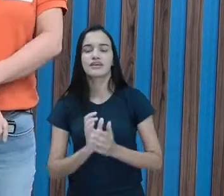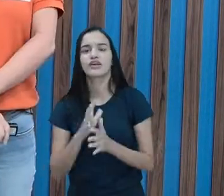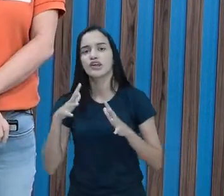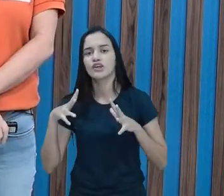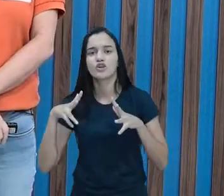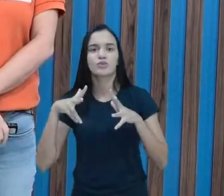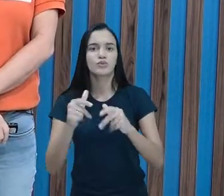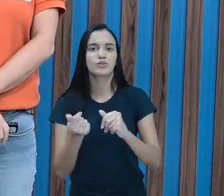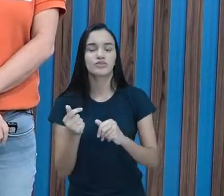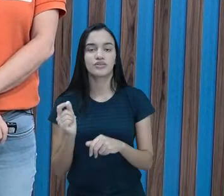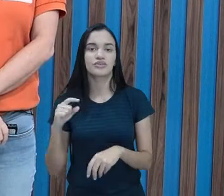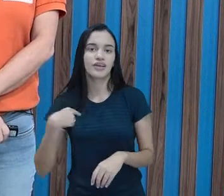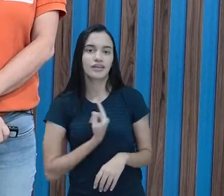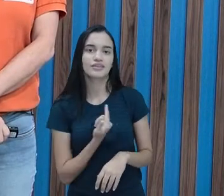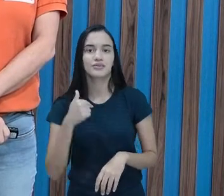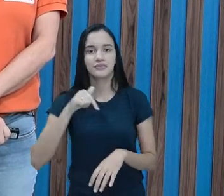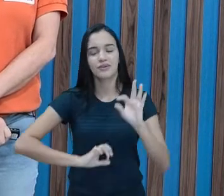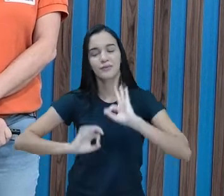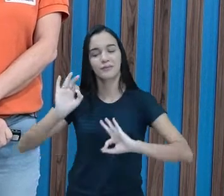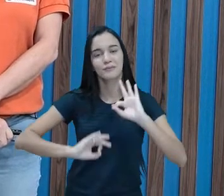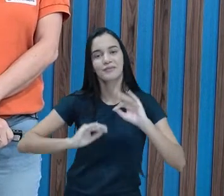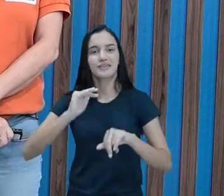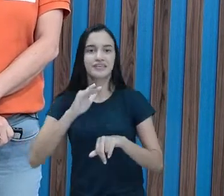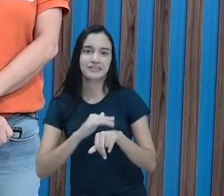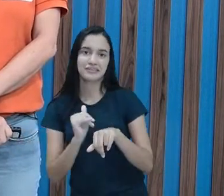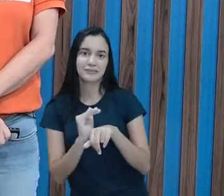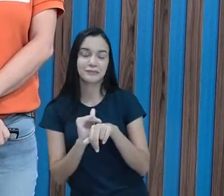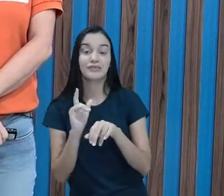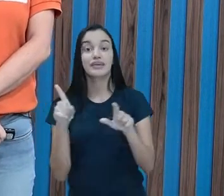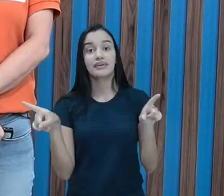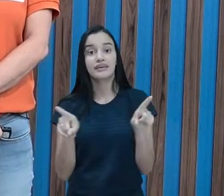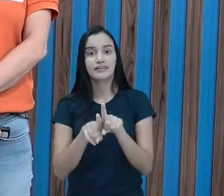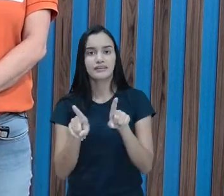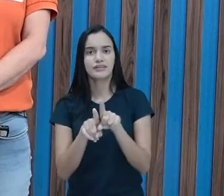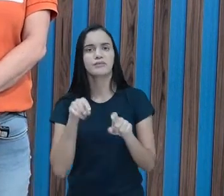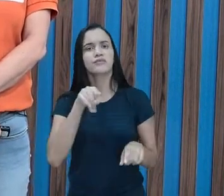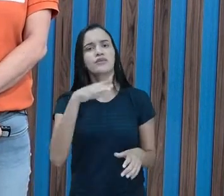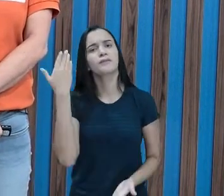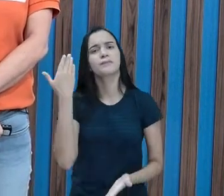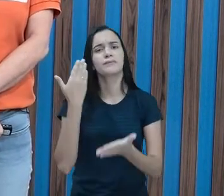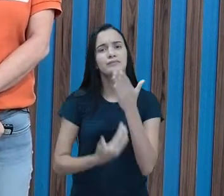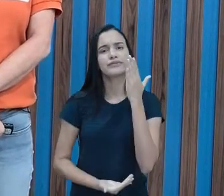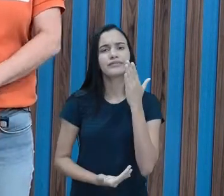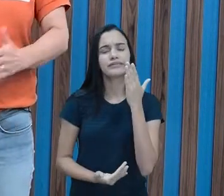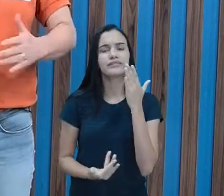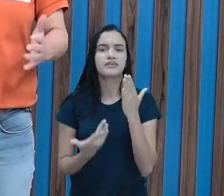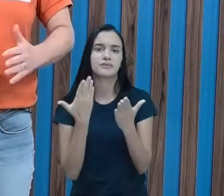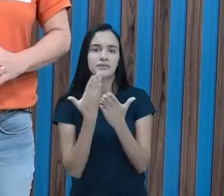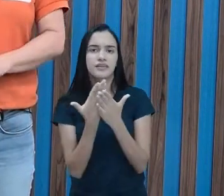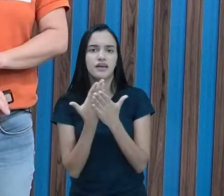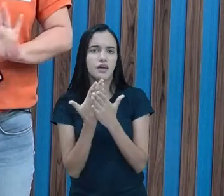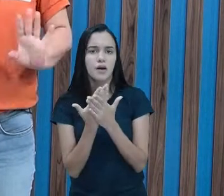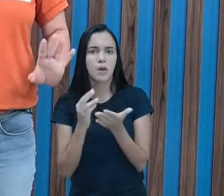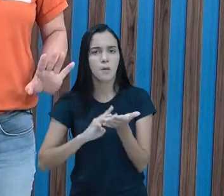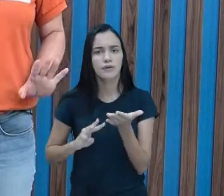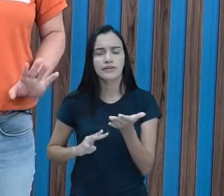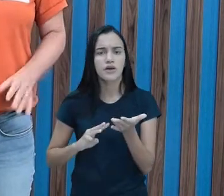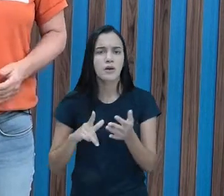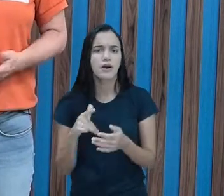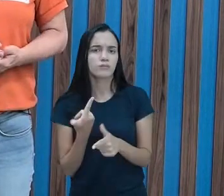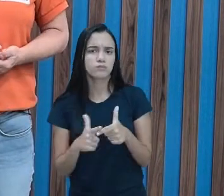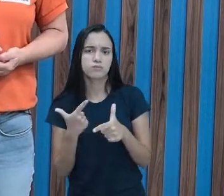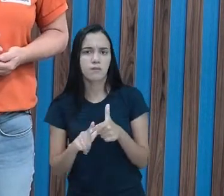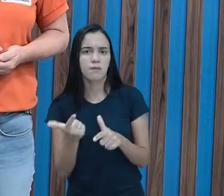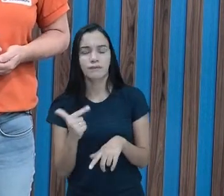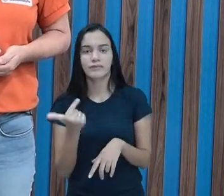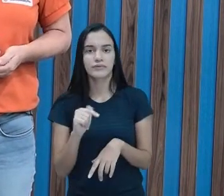coisas que a gente faz aqui que são preparadas com muito carinho. E se por acaso você perdeu as aulas por algum motivo, não tem problema. Você